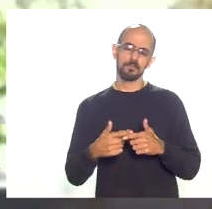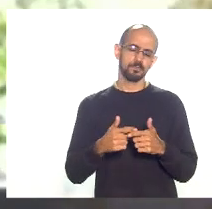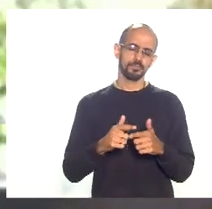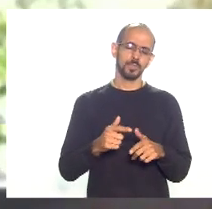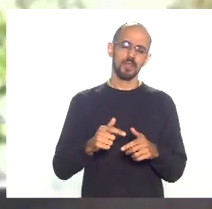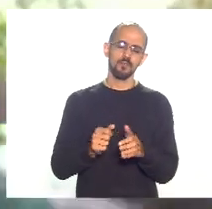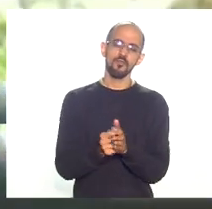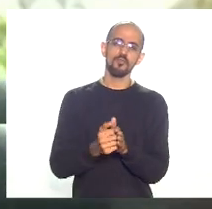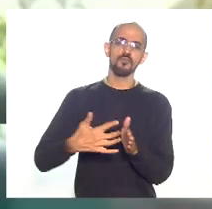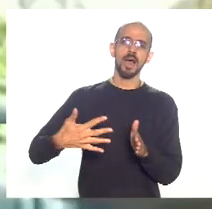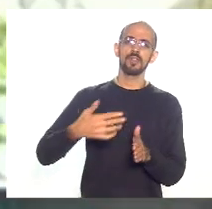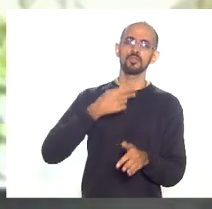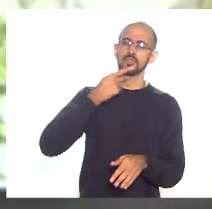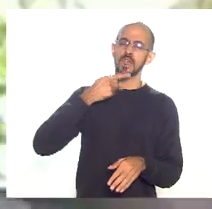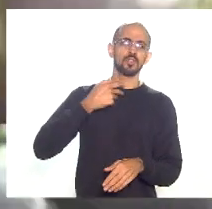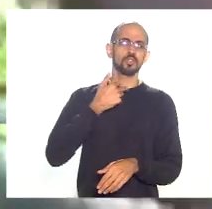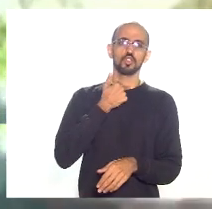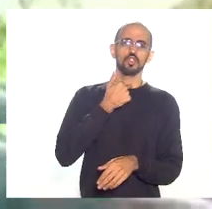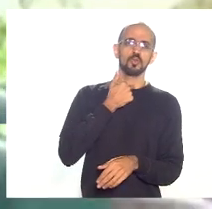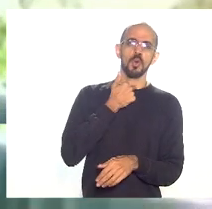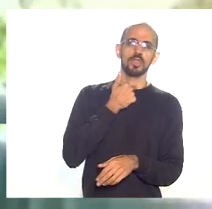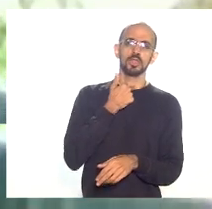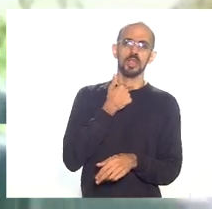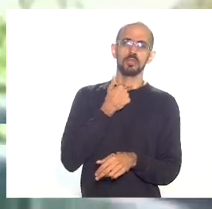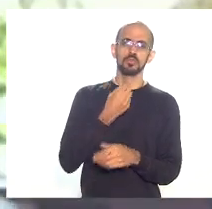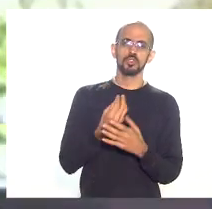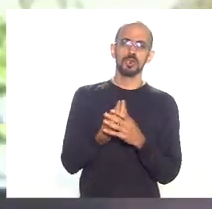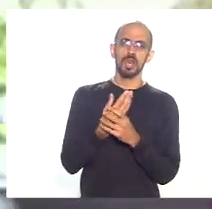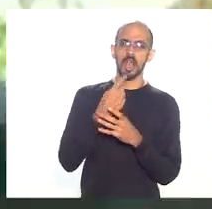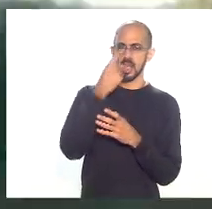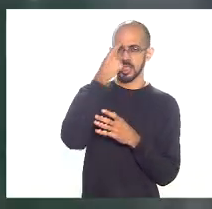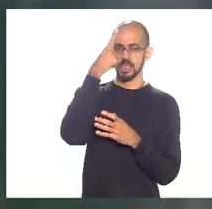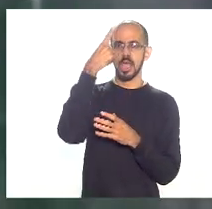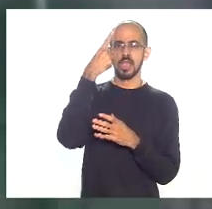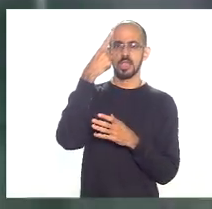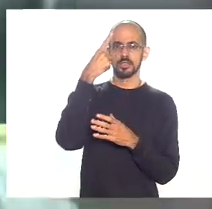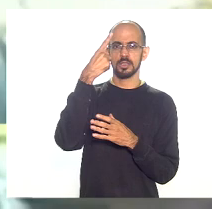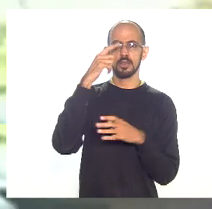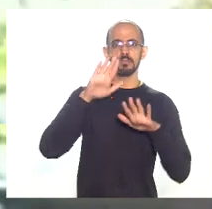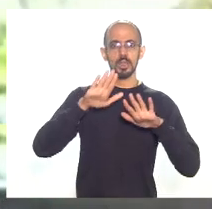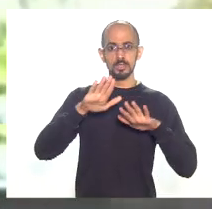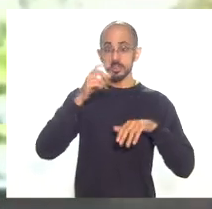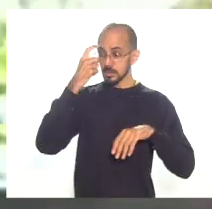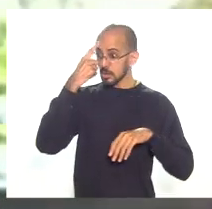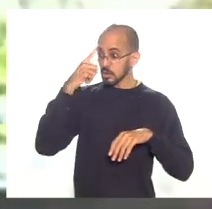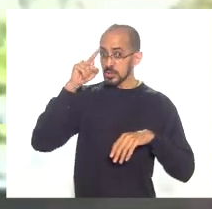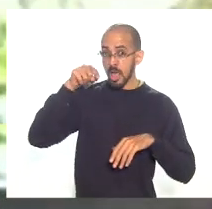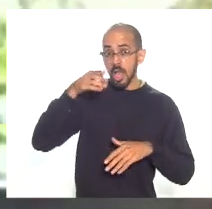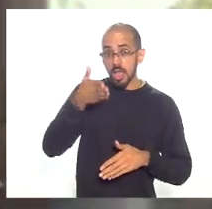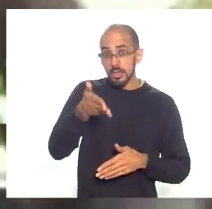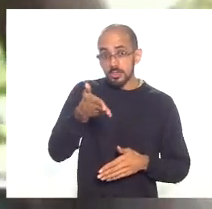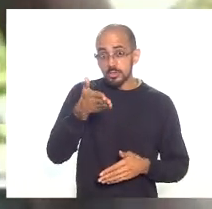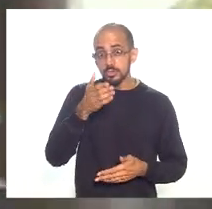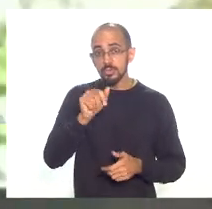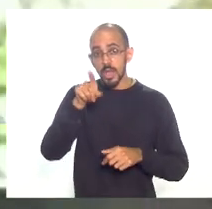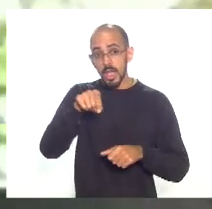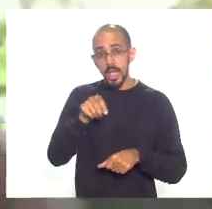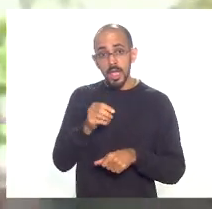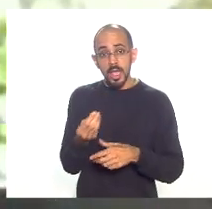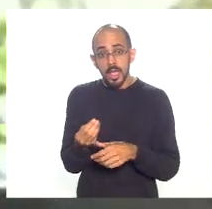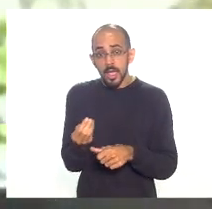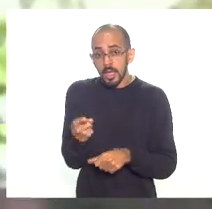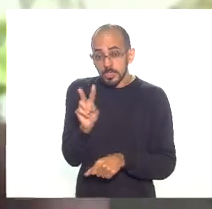que diz que não podemos ideologia ideologia é isto é defender as